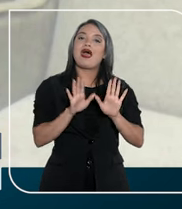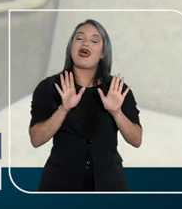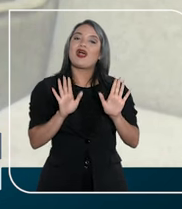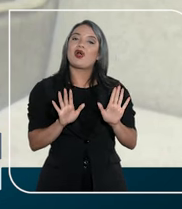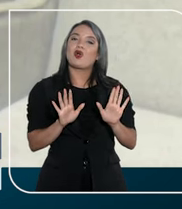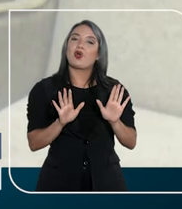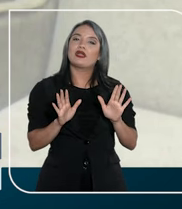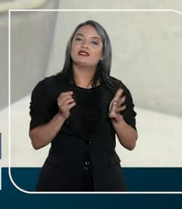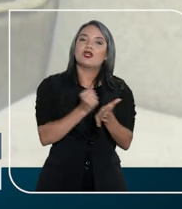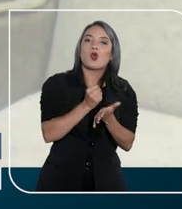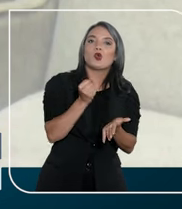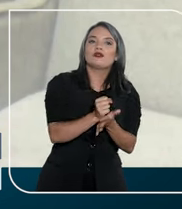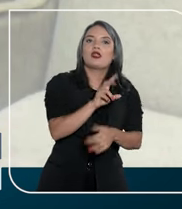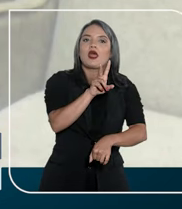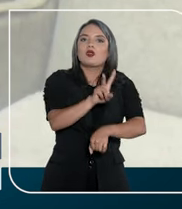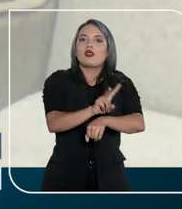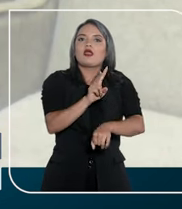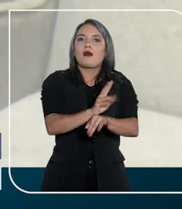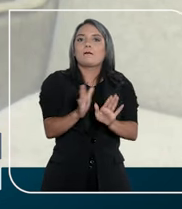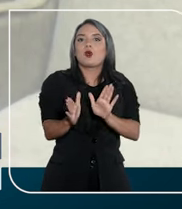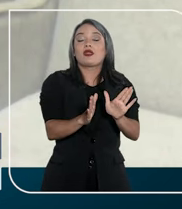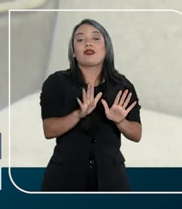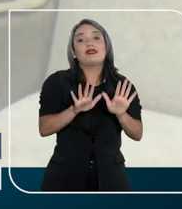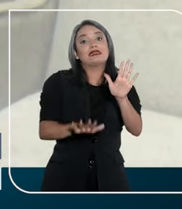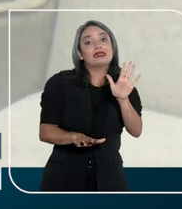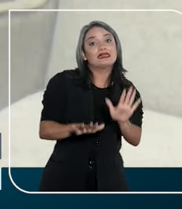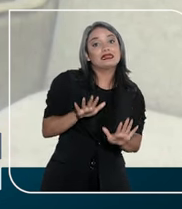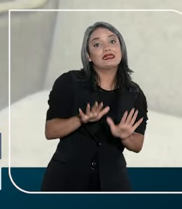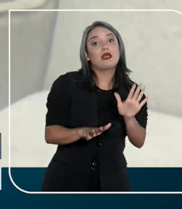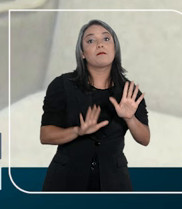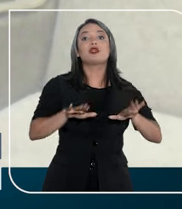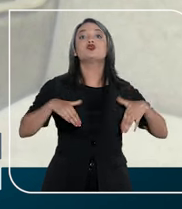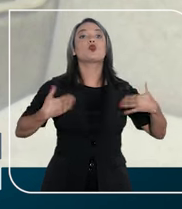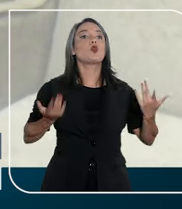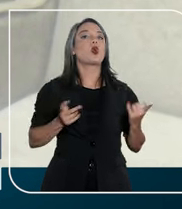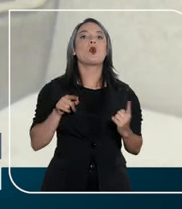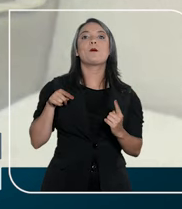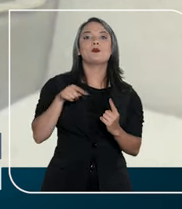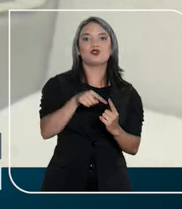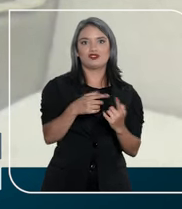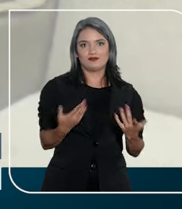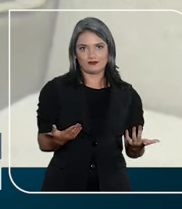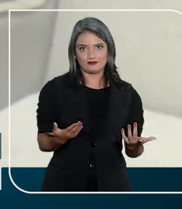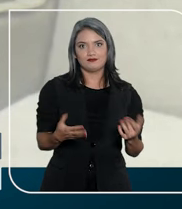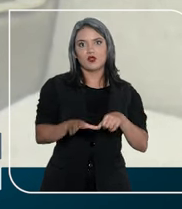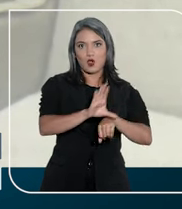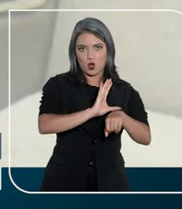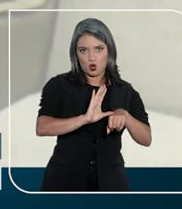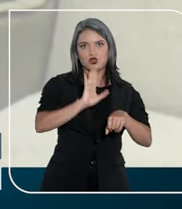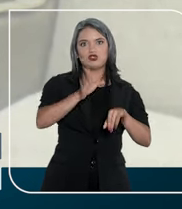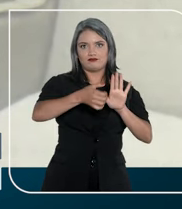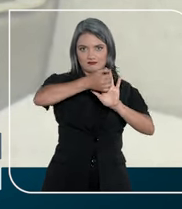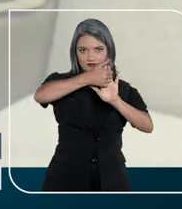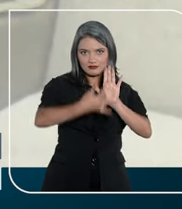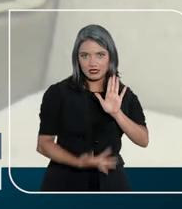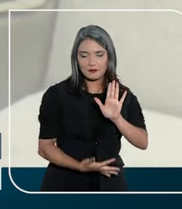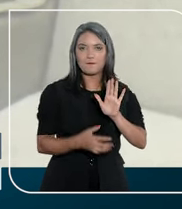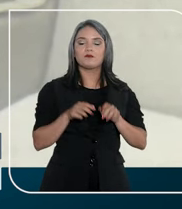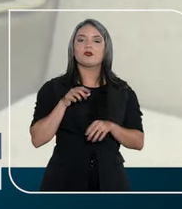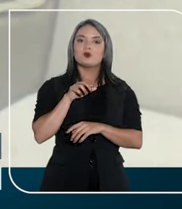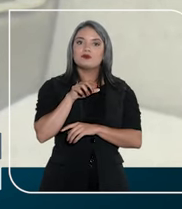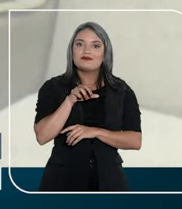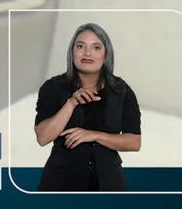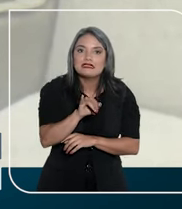das circunstâncias que estão por trás dessa contratação temporária, que é prevista constitucionalmente. Então, se de fato existia uma